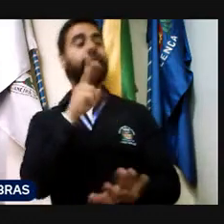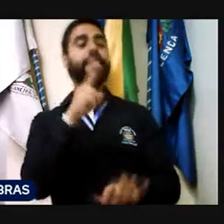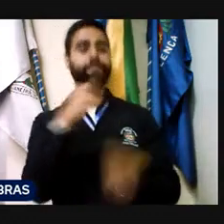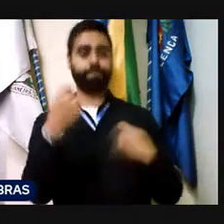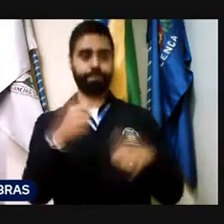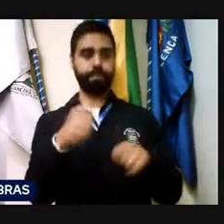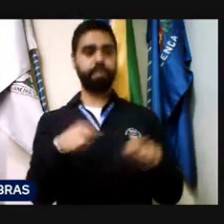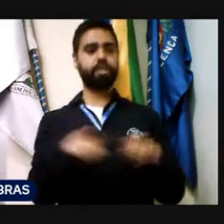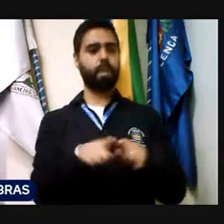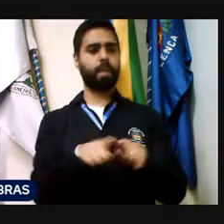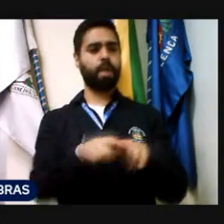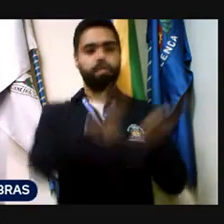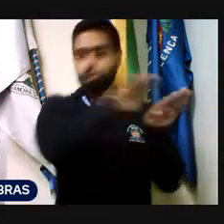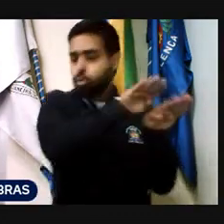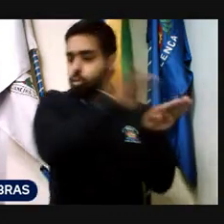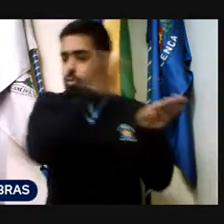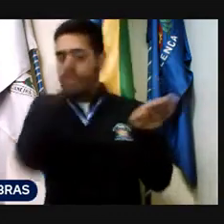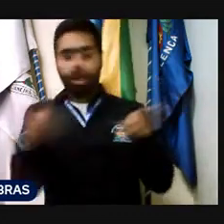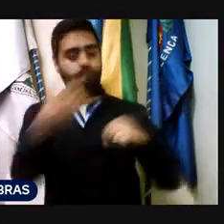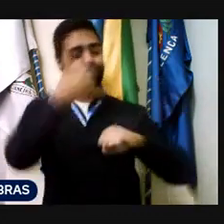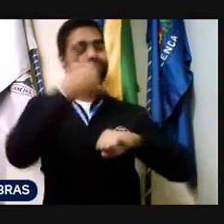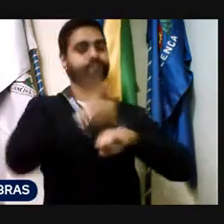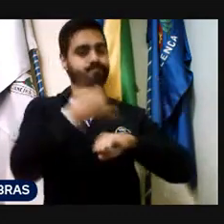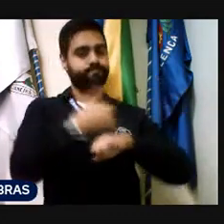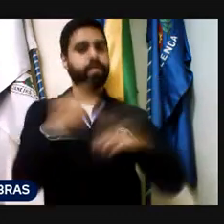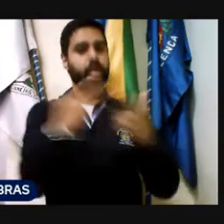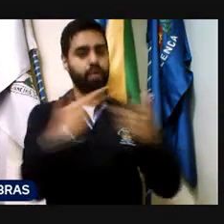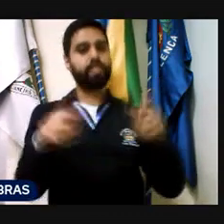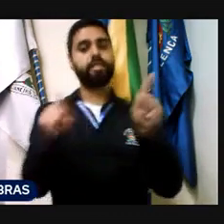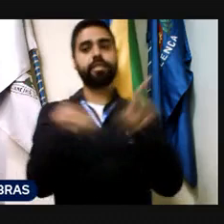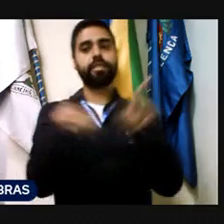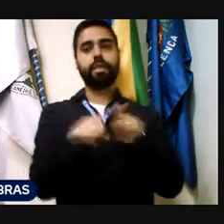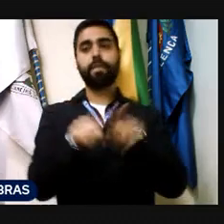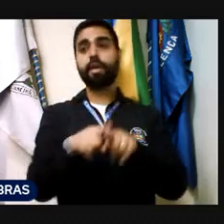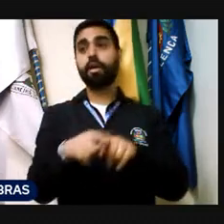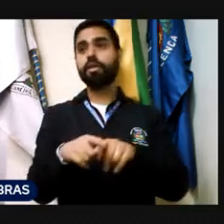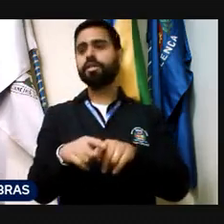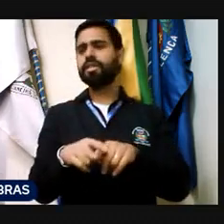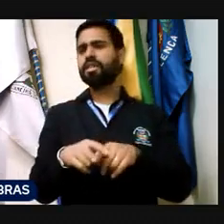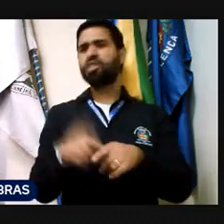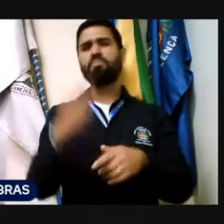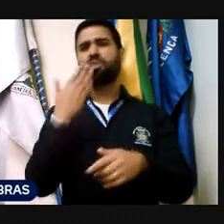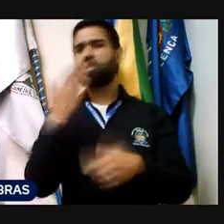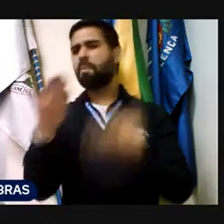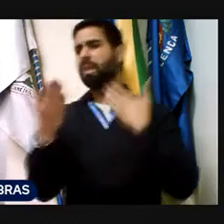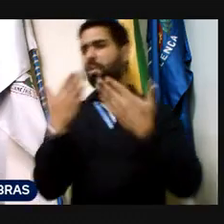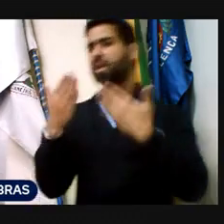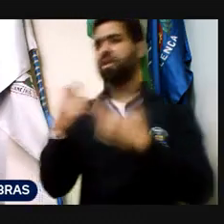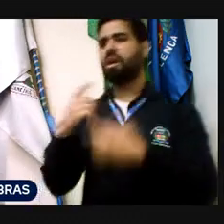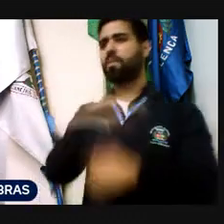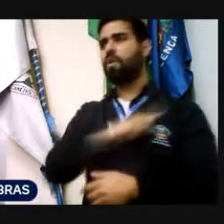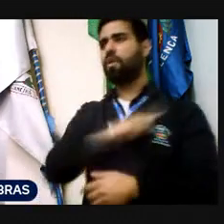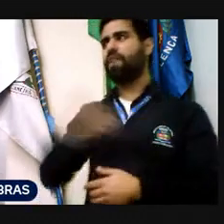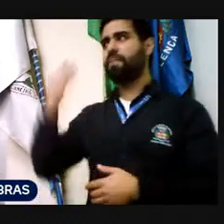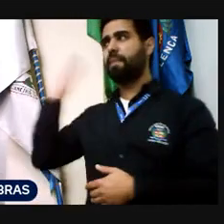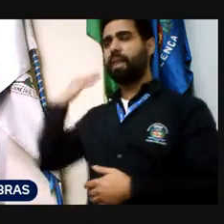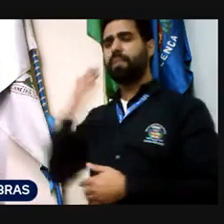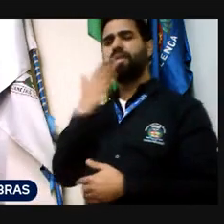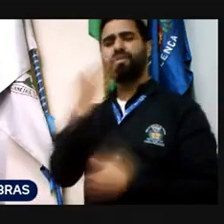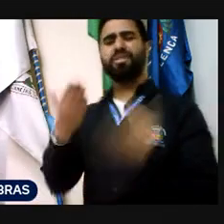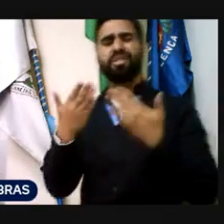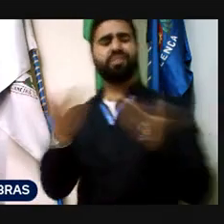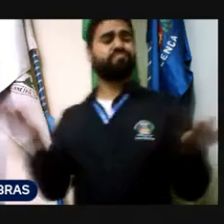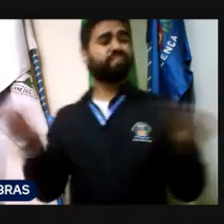estrutura metálica, coisa que a gente, por inúmeros governos anteriores, se pediam,